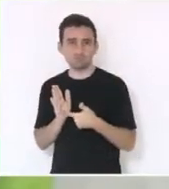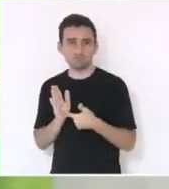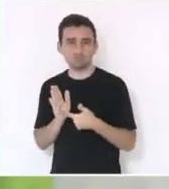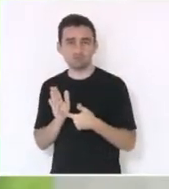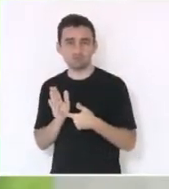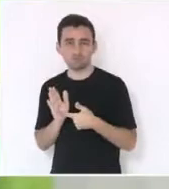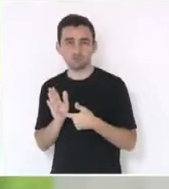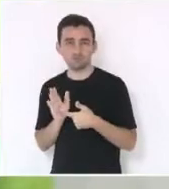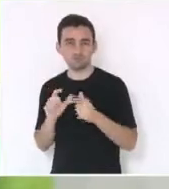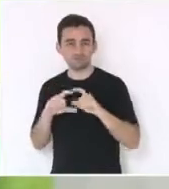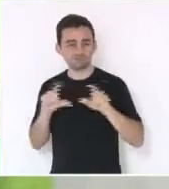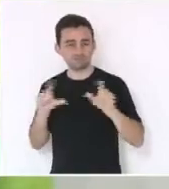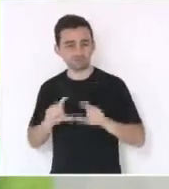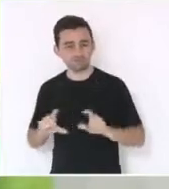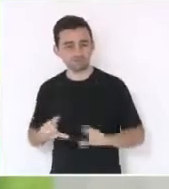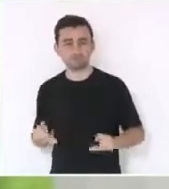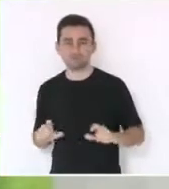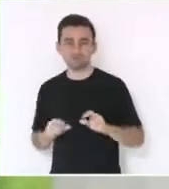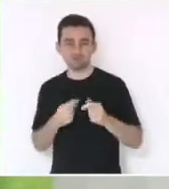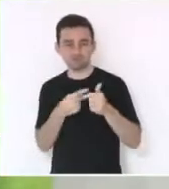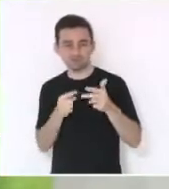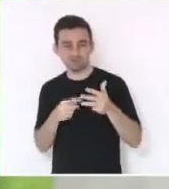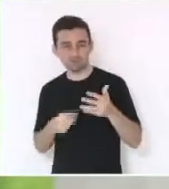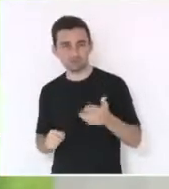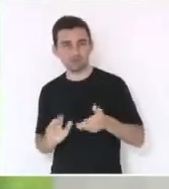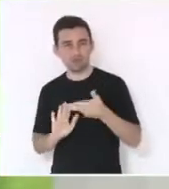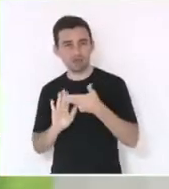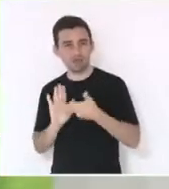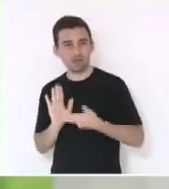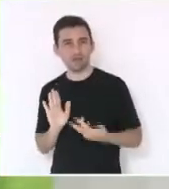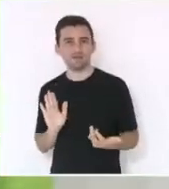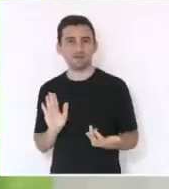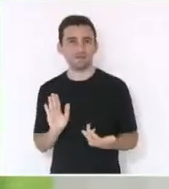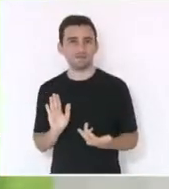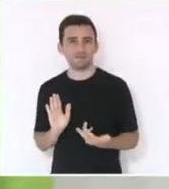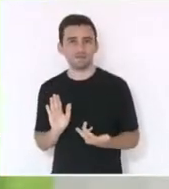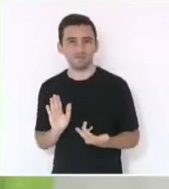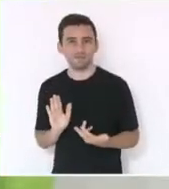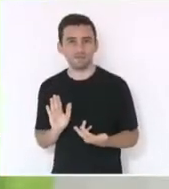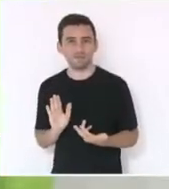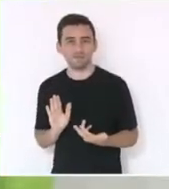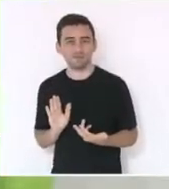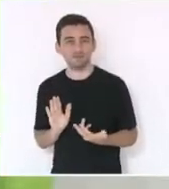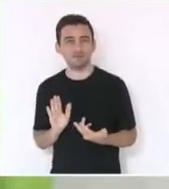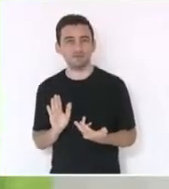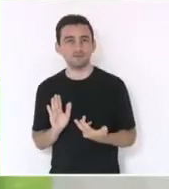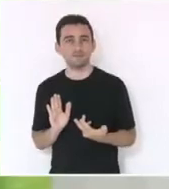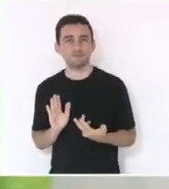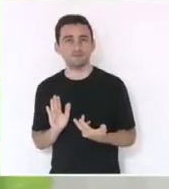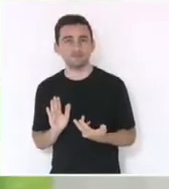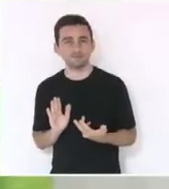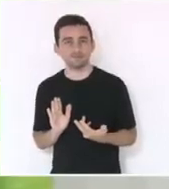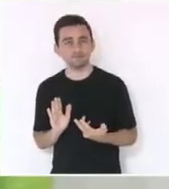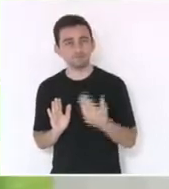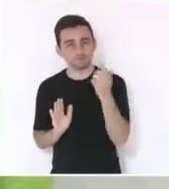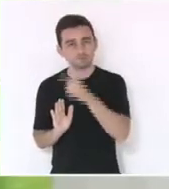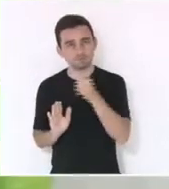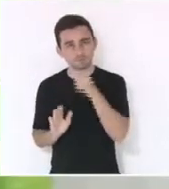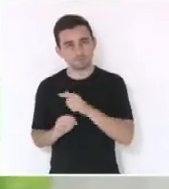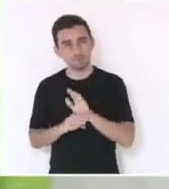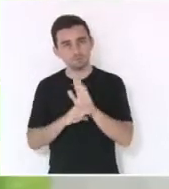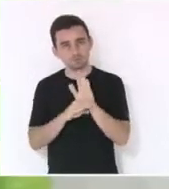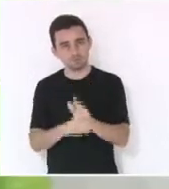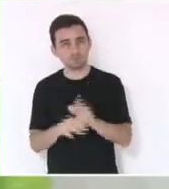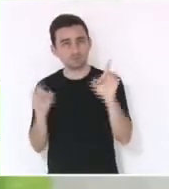parâmetros, com critérios definidos, para que se possa dar dignidade, direito